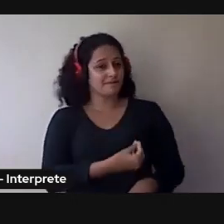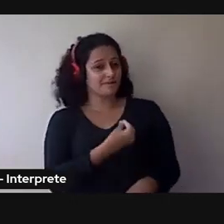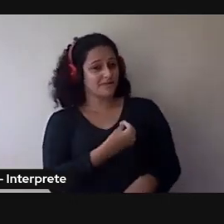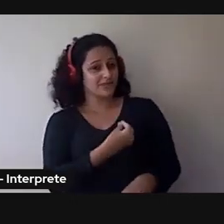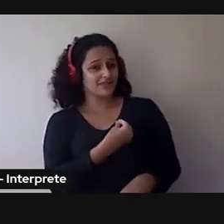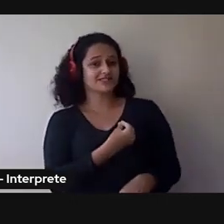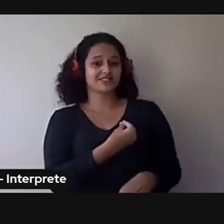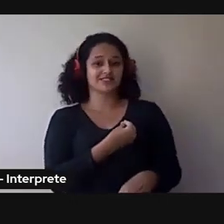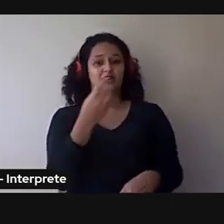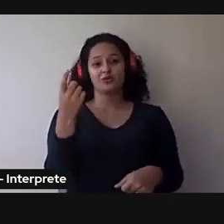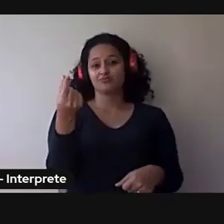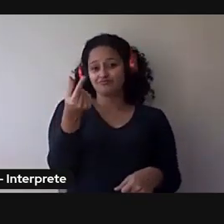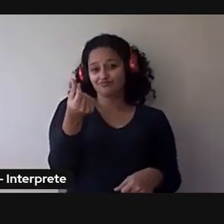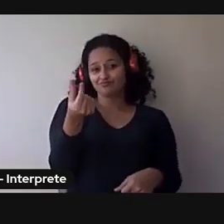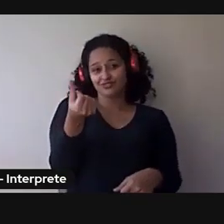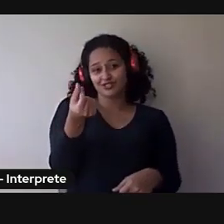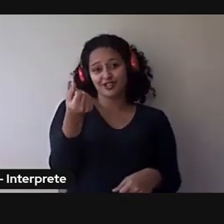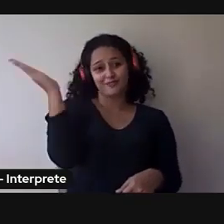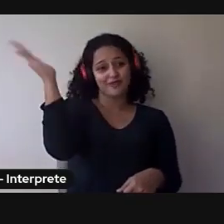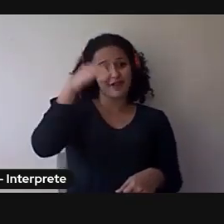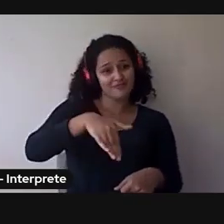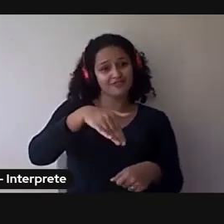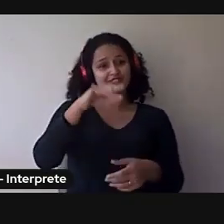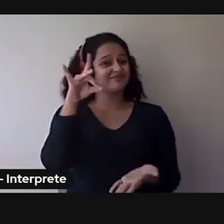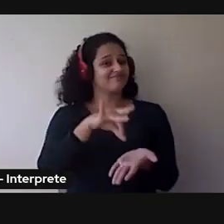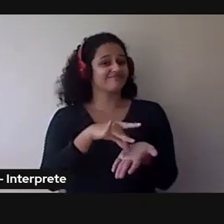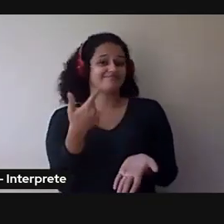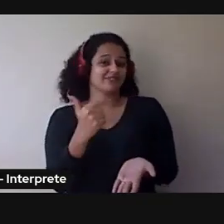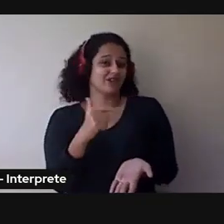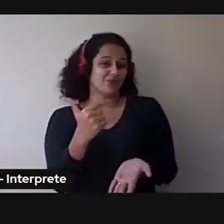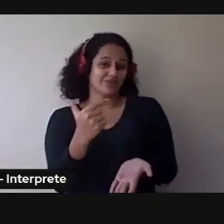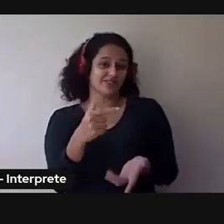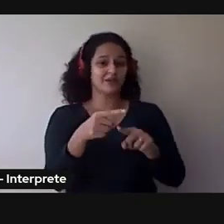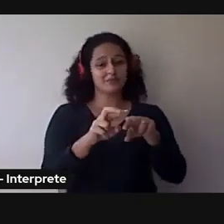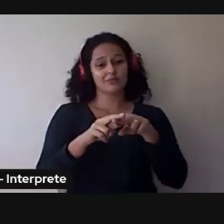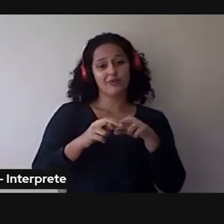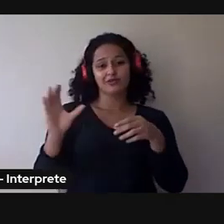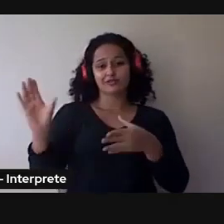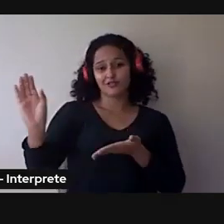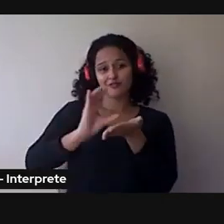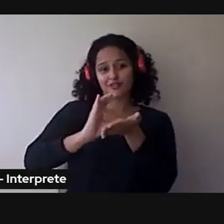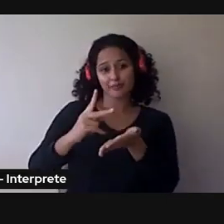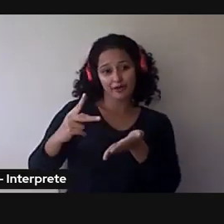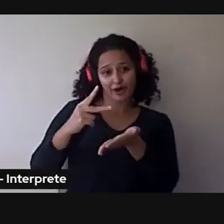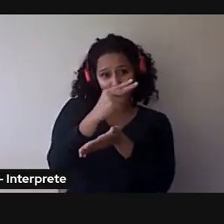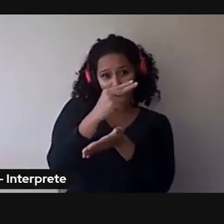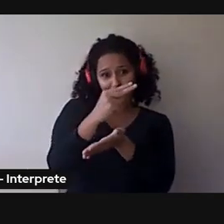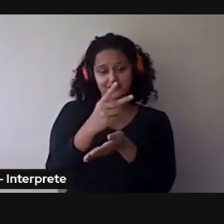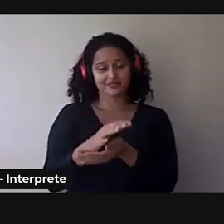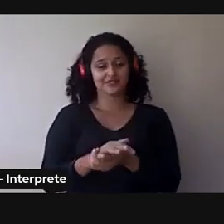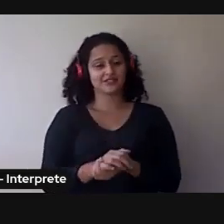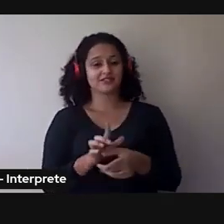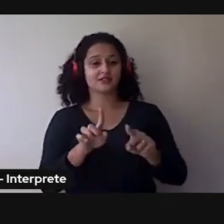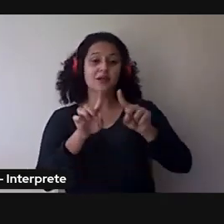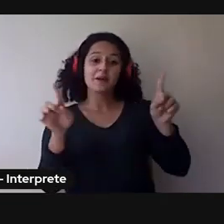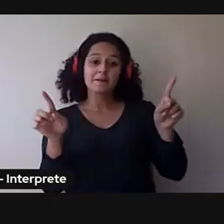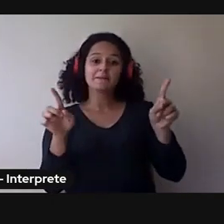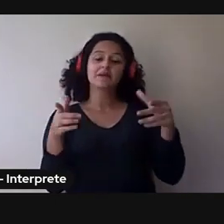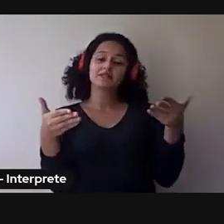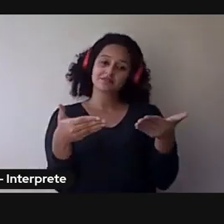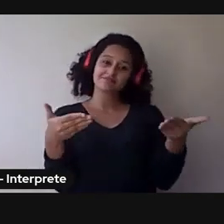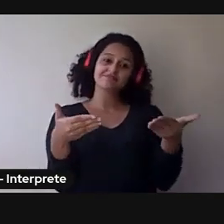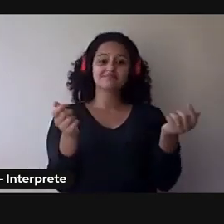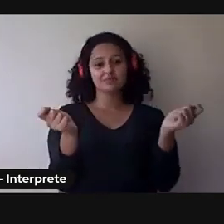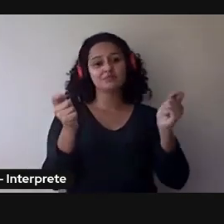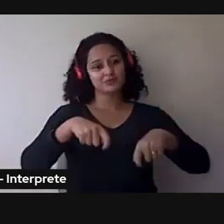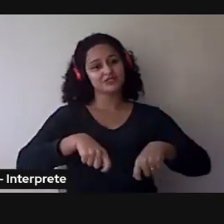recursos financeiros, né, que a gente não tem, cada dia sendo mais cortados, e então a gente tem a oportunidade. Então, hoje a gente